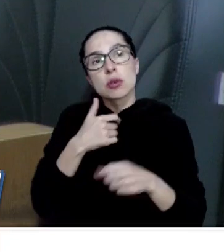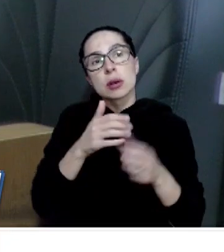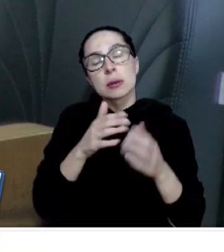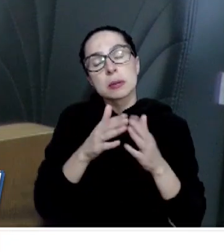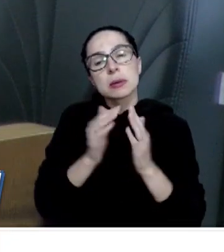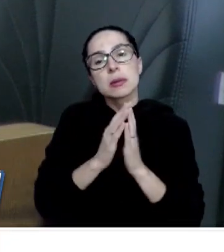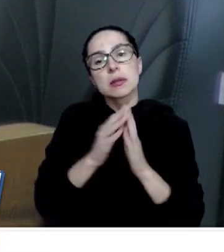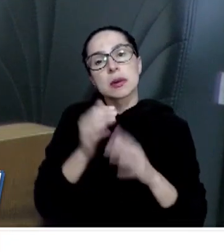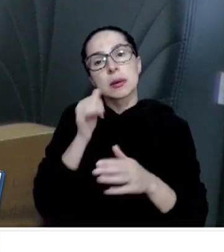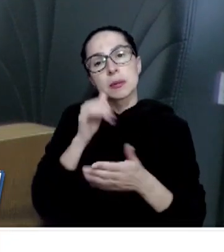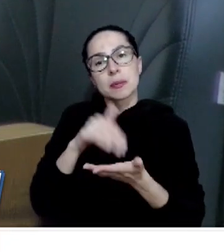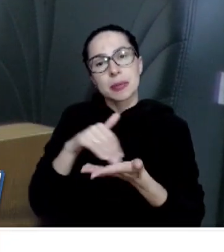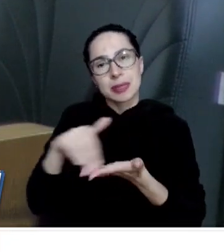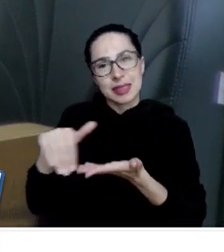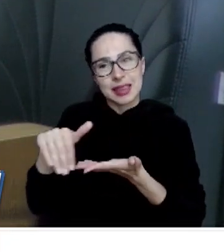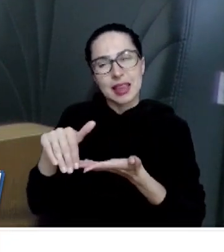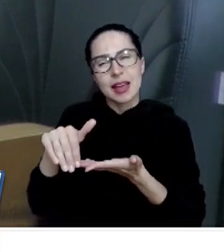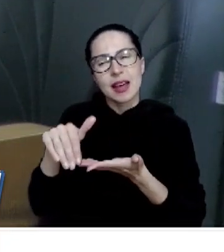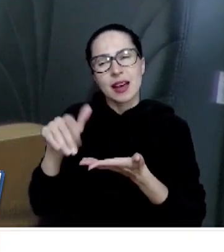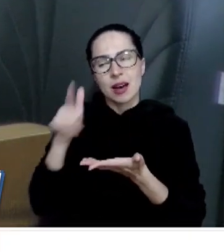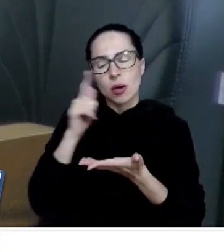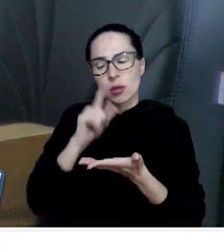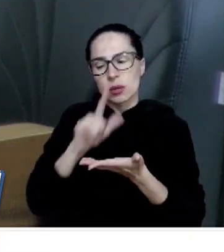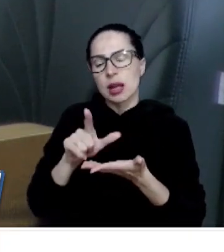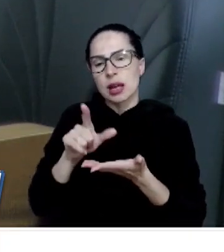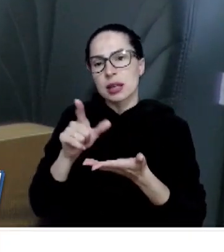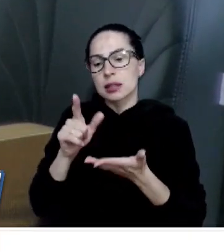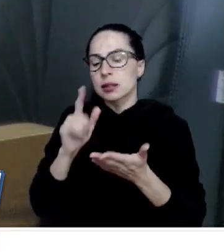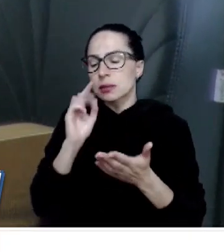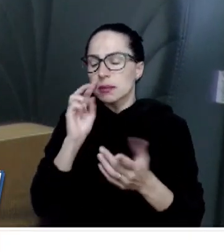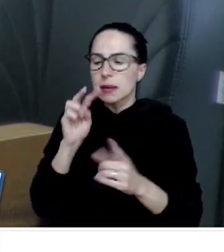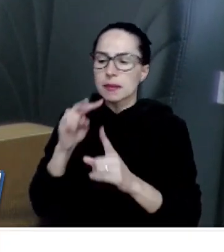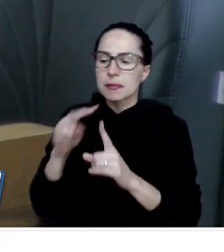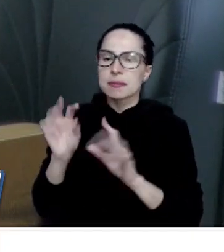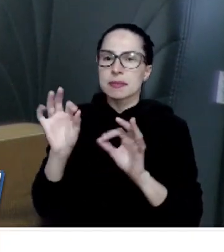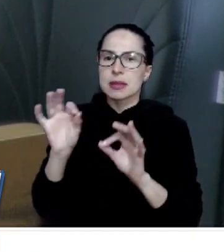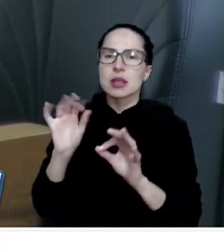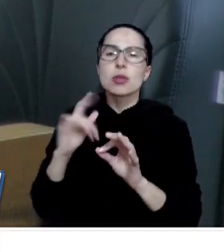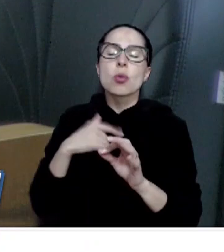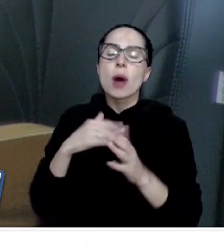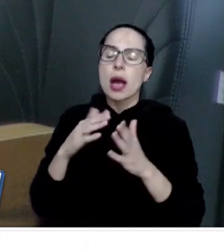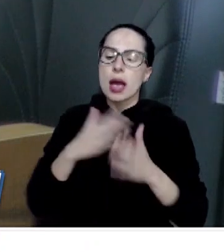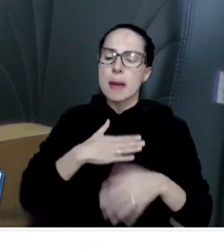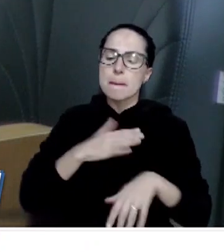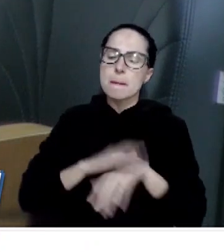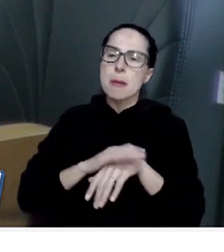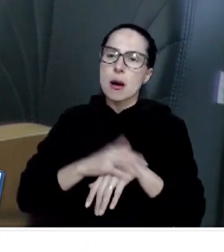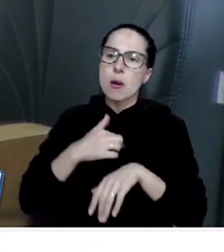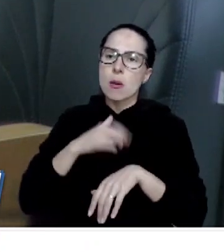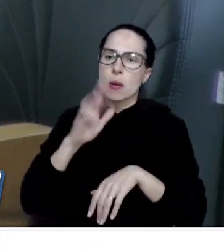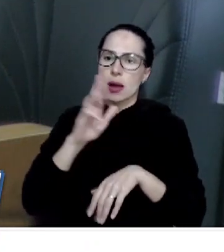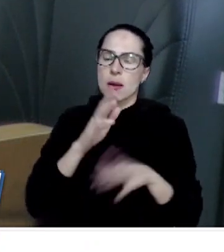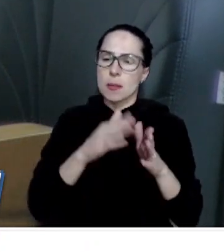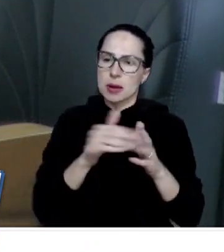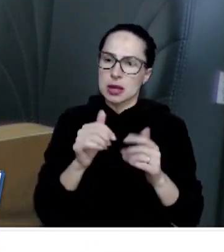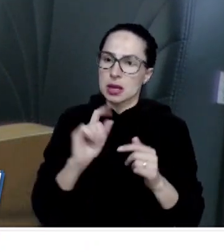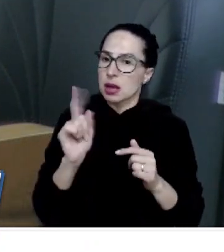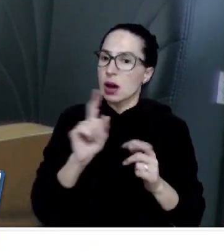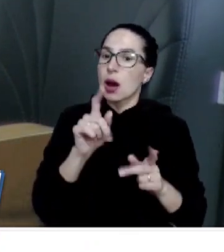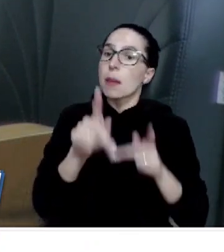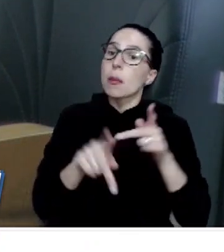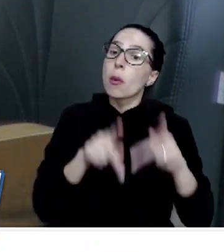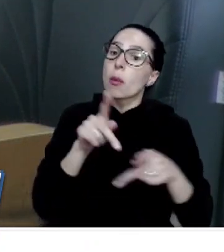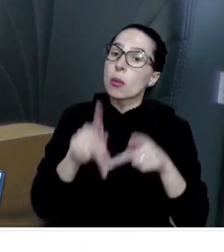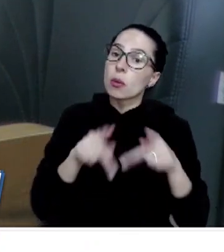secretária tenha um olhar especial nesse pedido, que não é o pedido do vereador Tid, é um pedido da população de